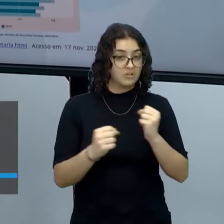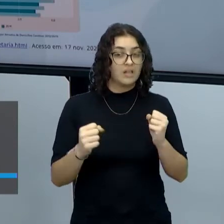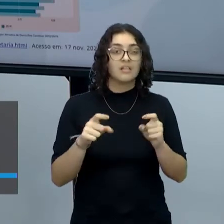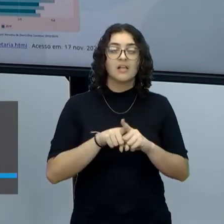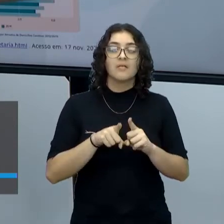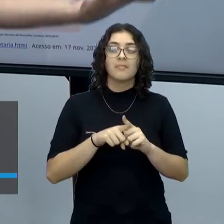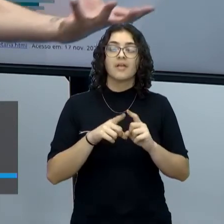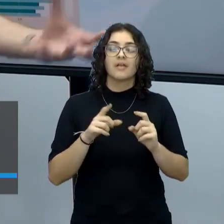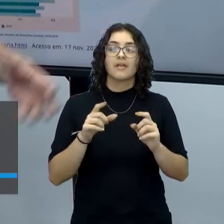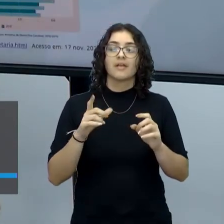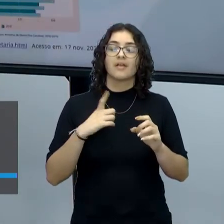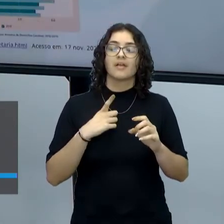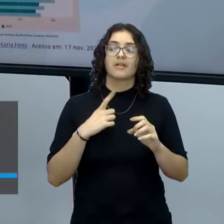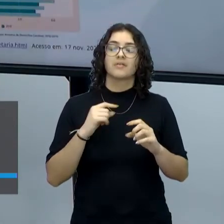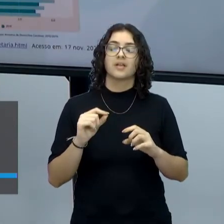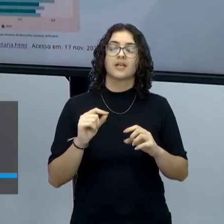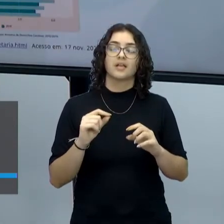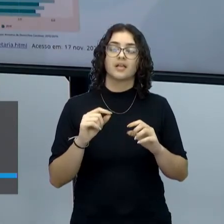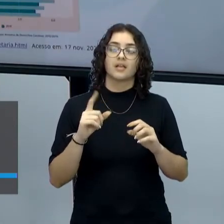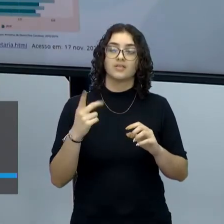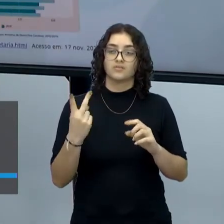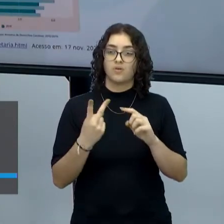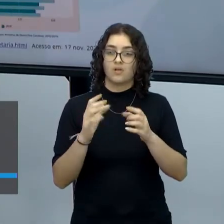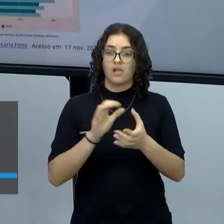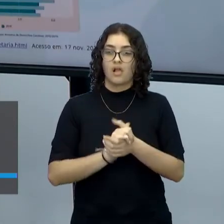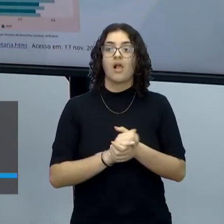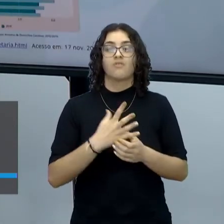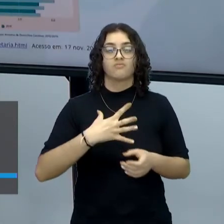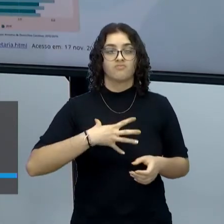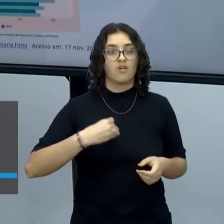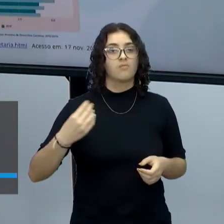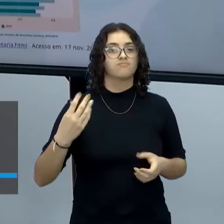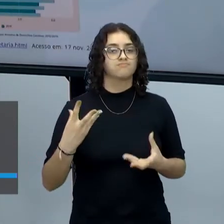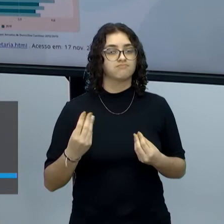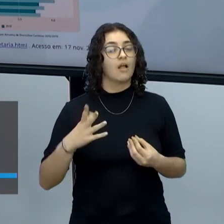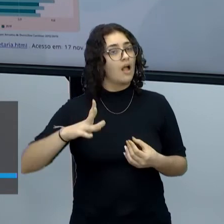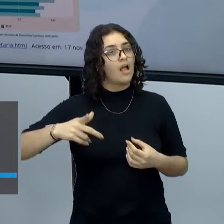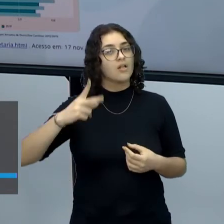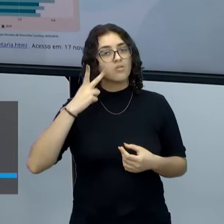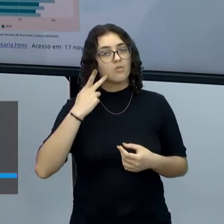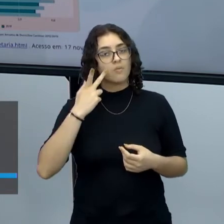que tinha bastante filhos, né? E isso era o comum nessa época.